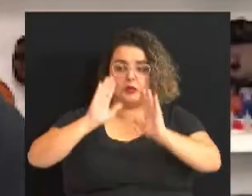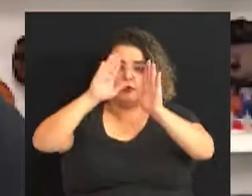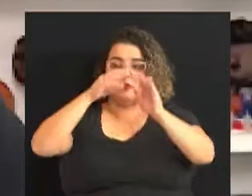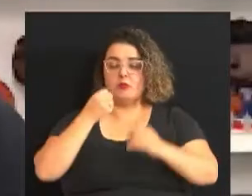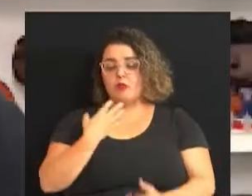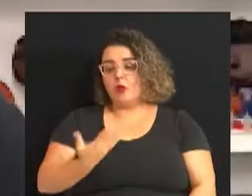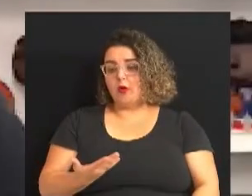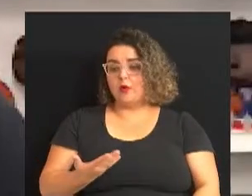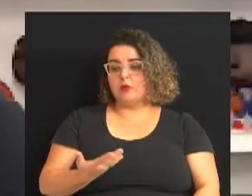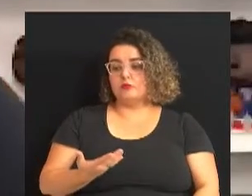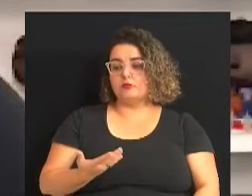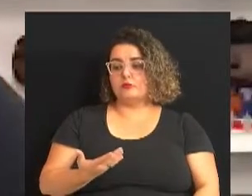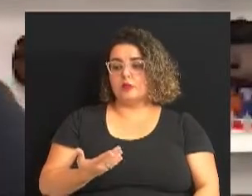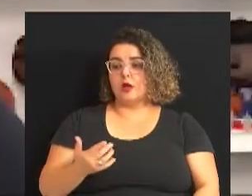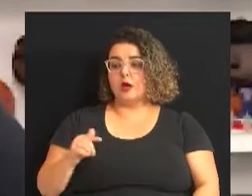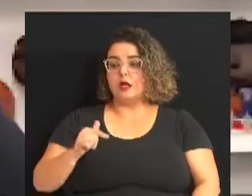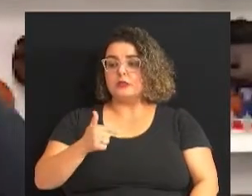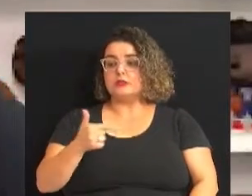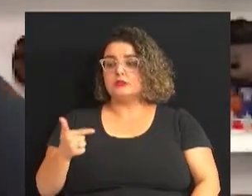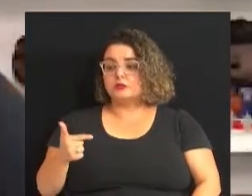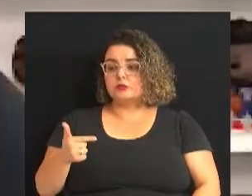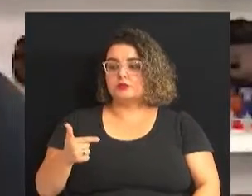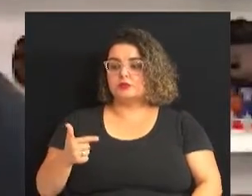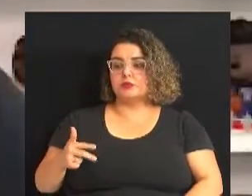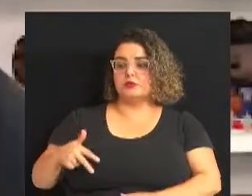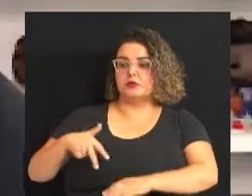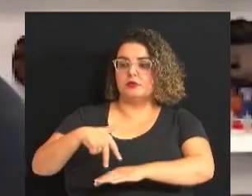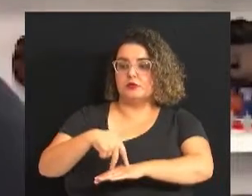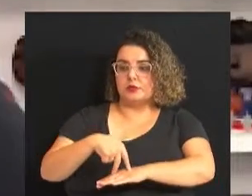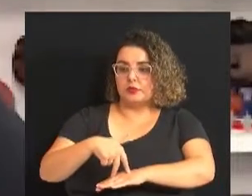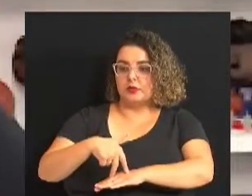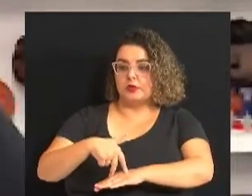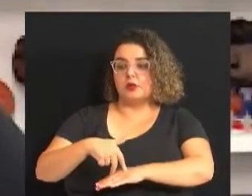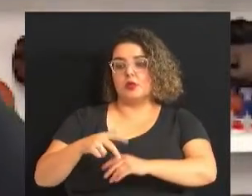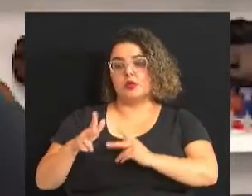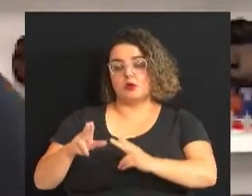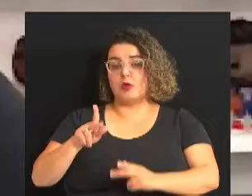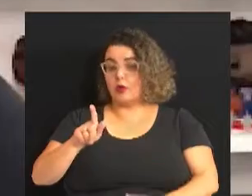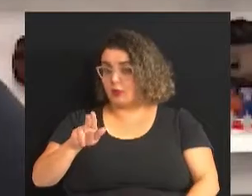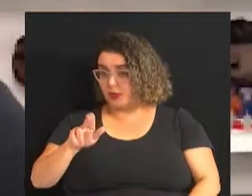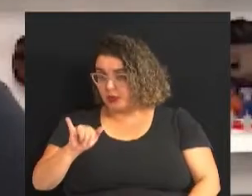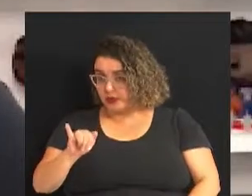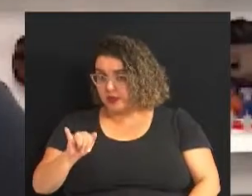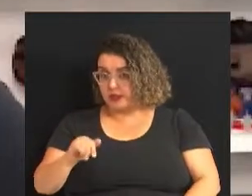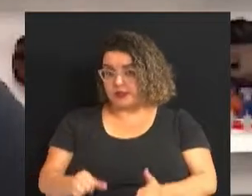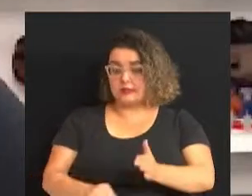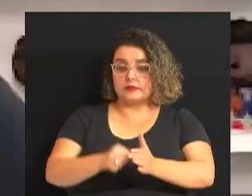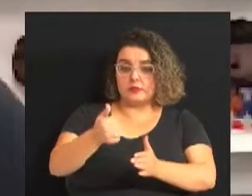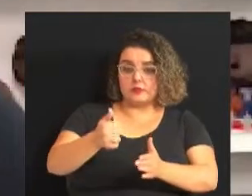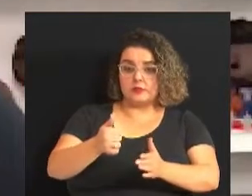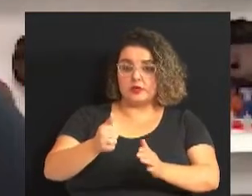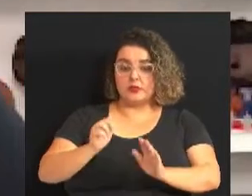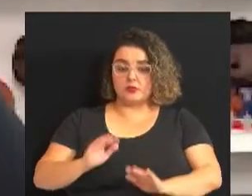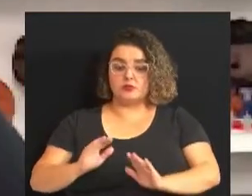jogos, não teve esse protagonismo como teve o Gui Santos nesse primeiro jogo, e depois, até acho que